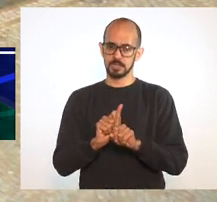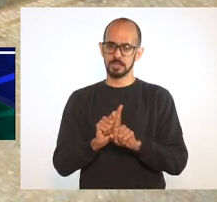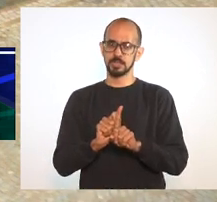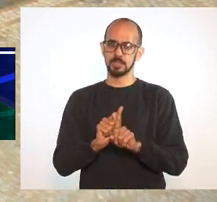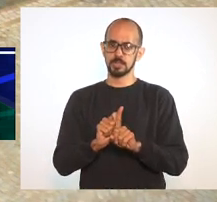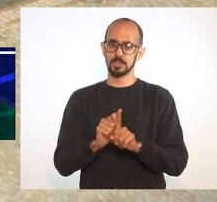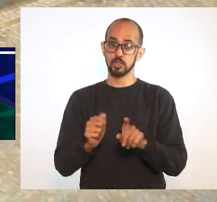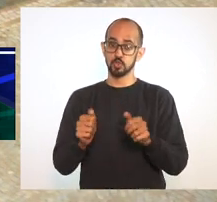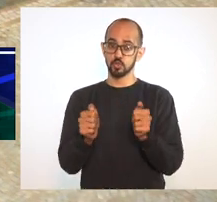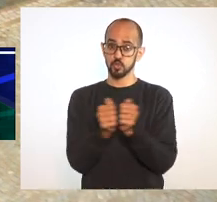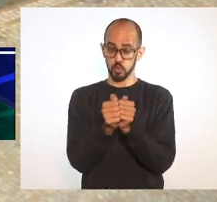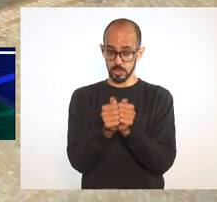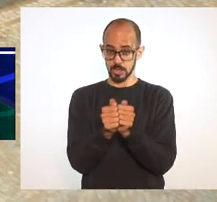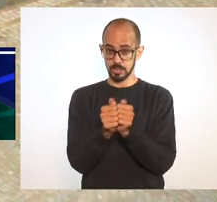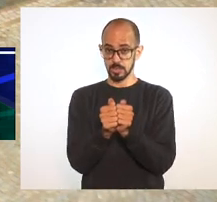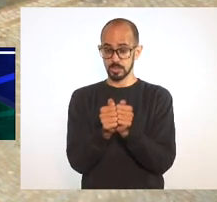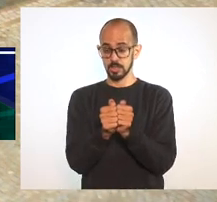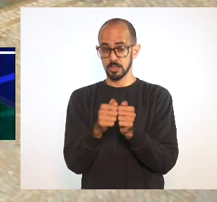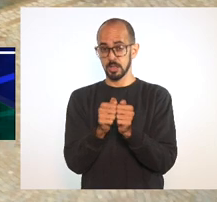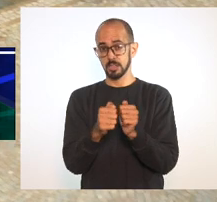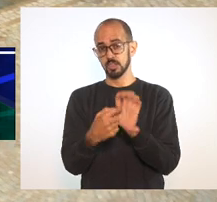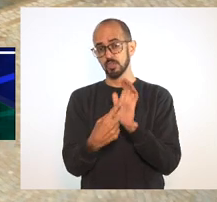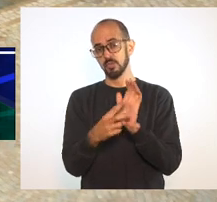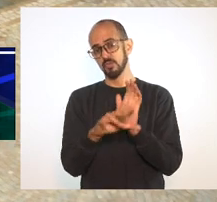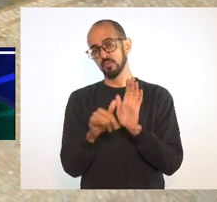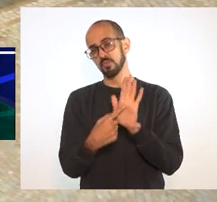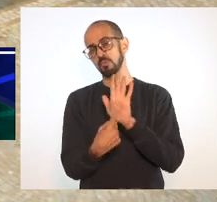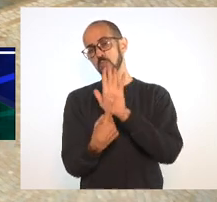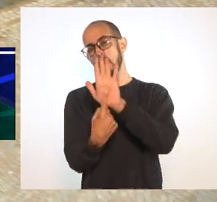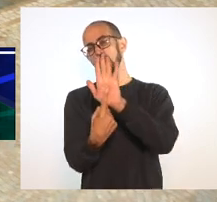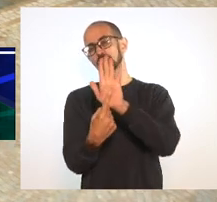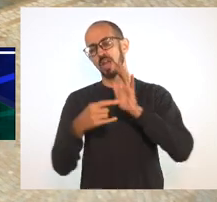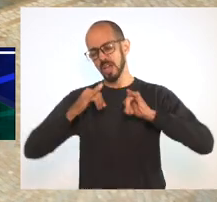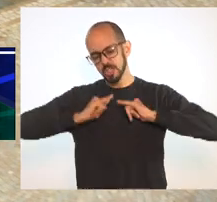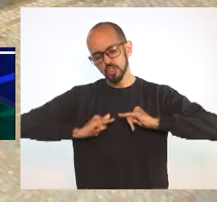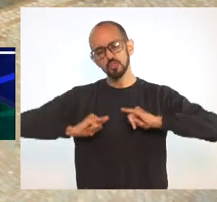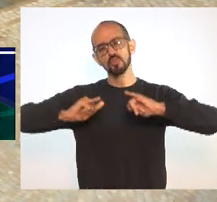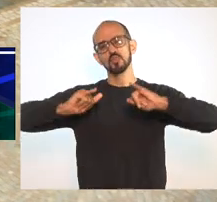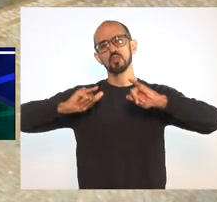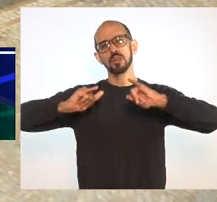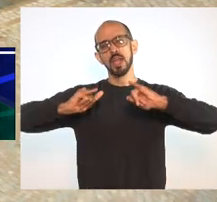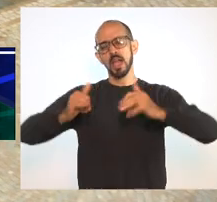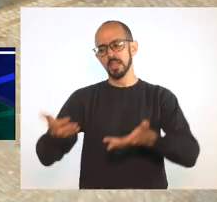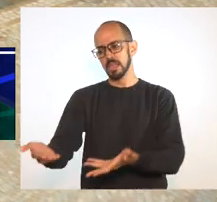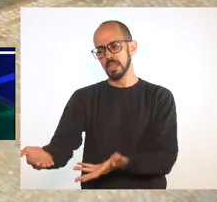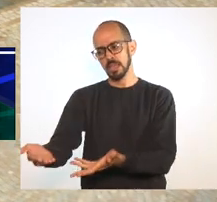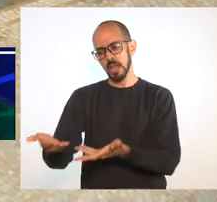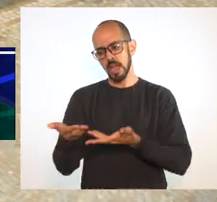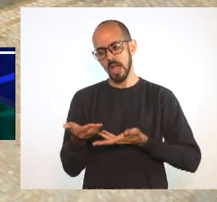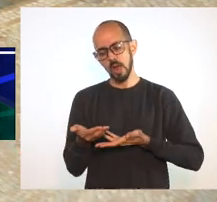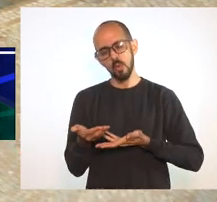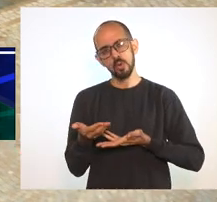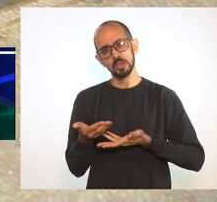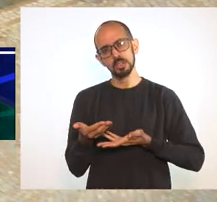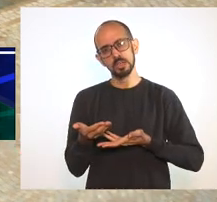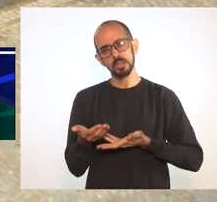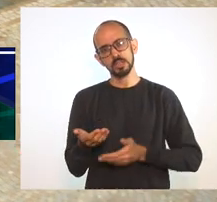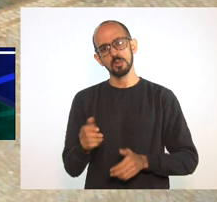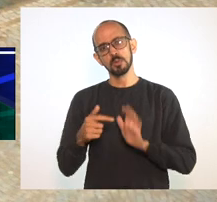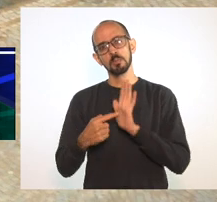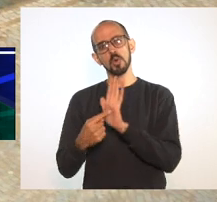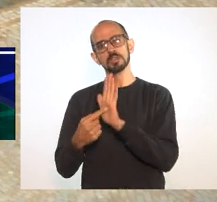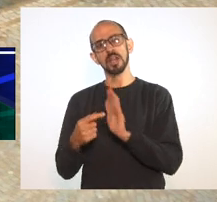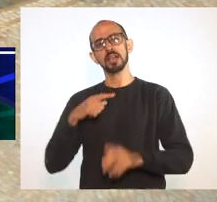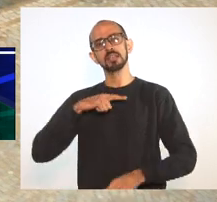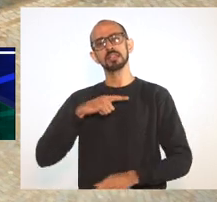aonde juntas vamos estar mostrando, divulgando e estendendo a mão, mostrando que vai ter sempre uma mão estendida para